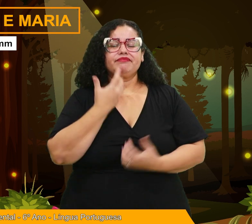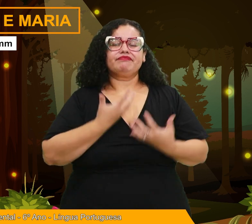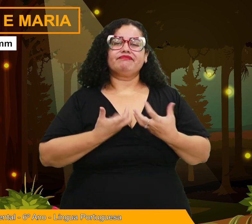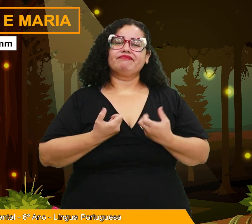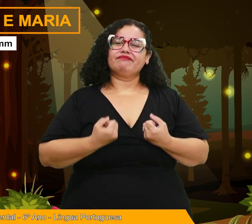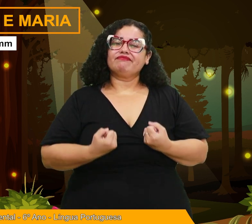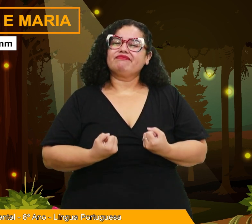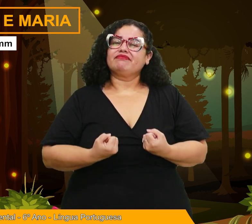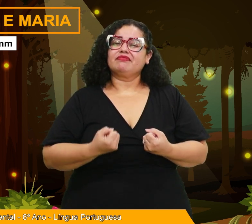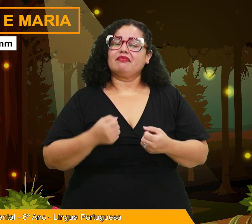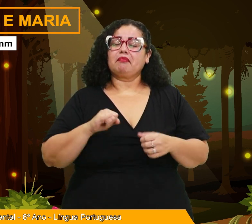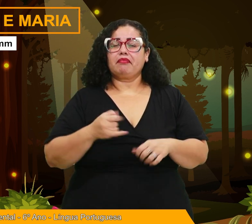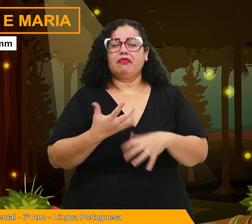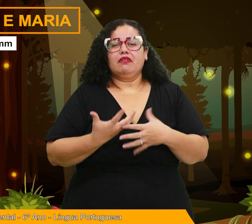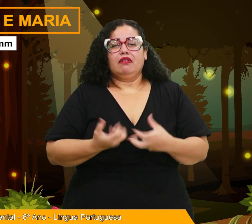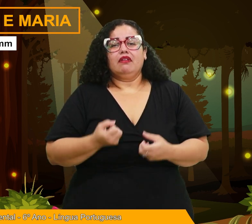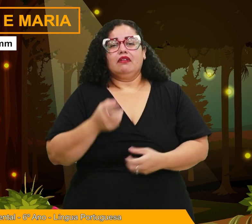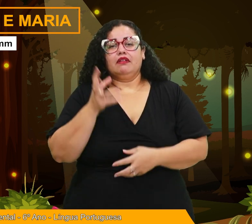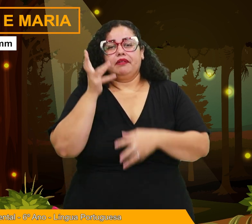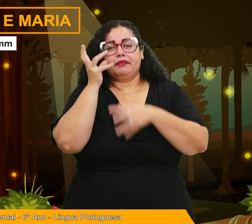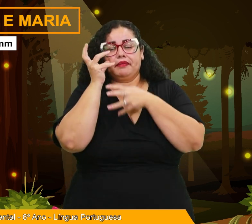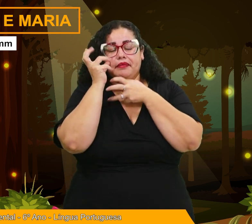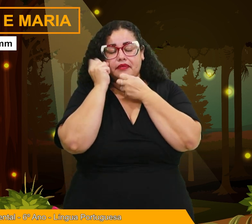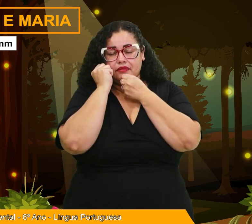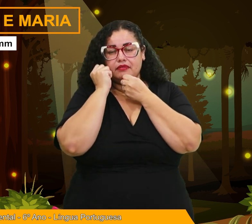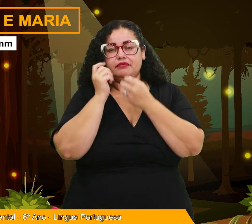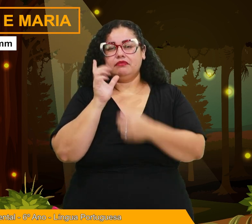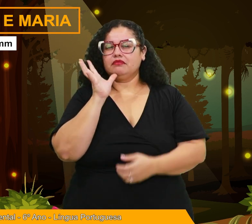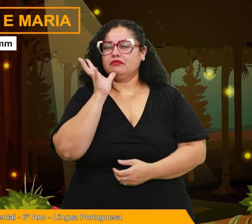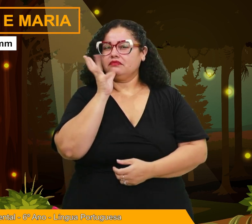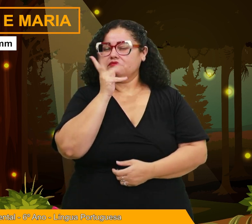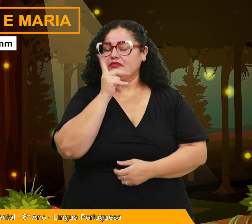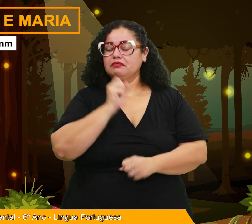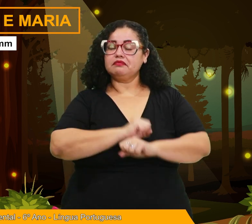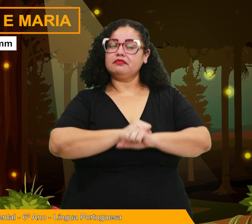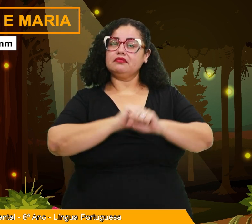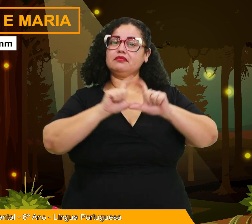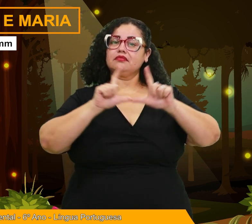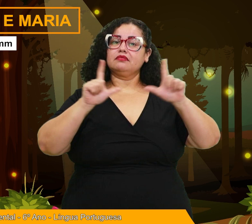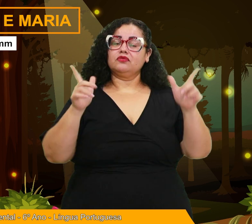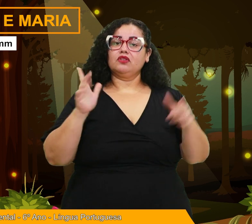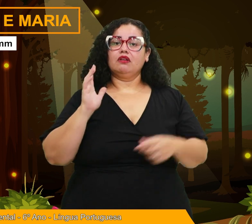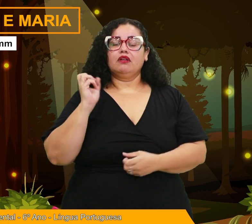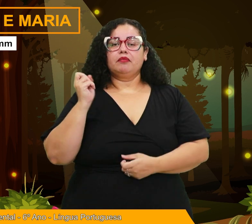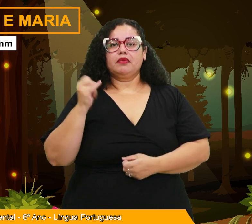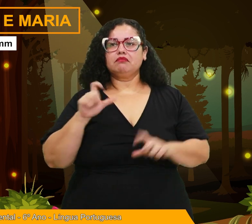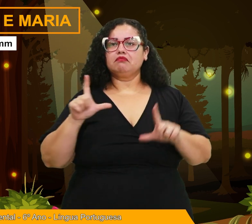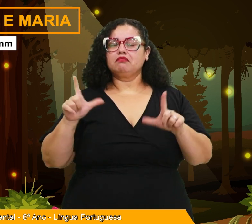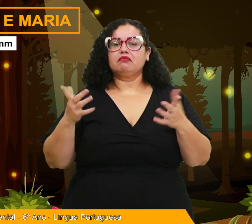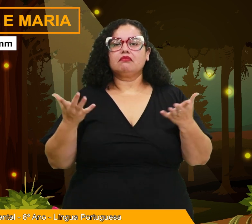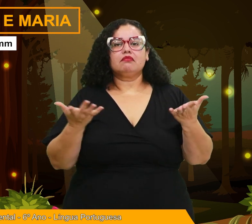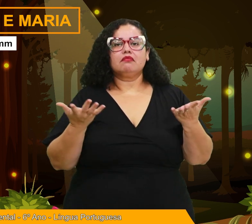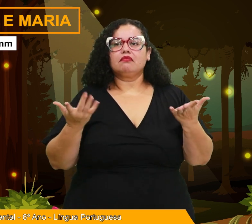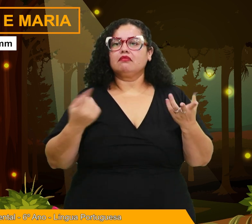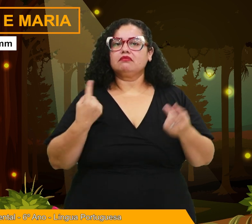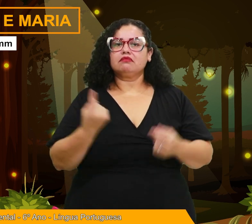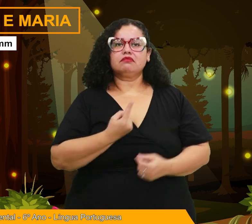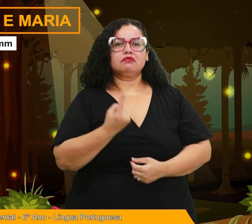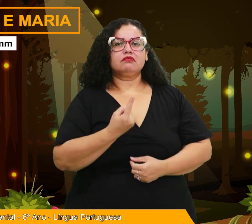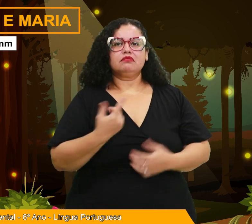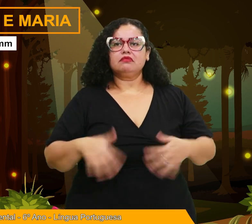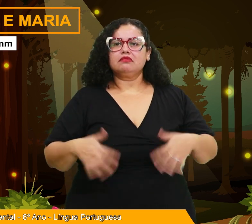estavam, adormeceram. Quando acordaram, era noite alta e dos pais nem